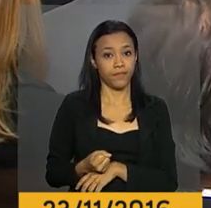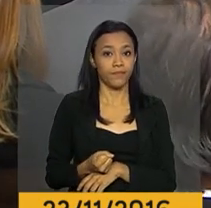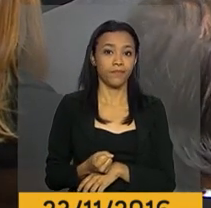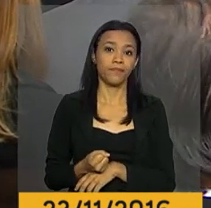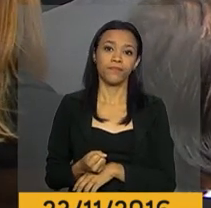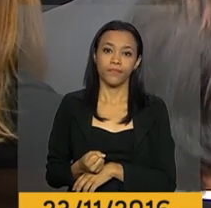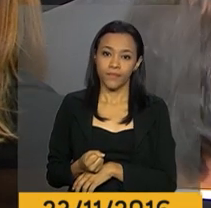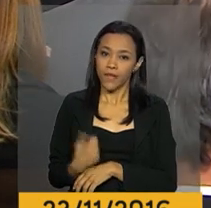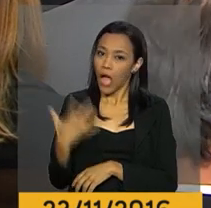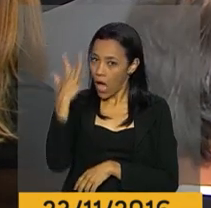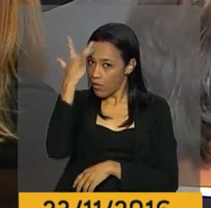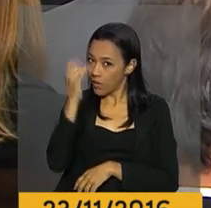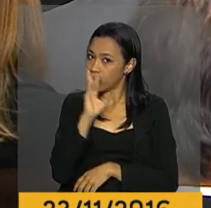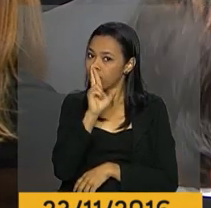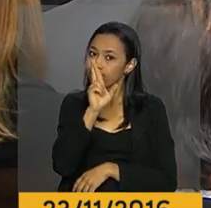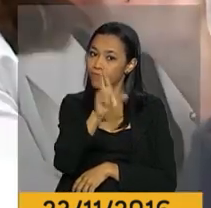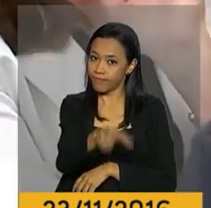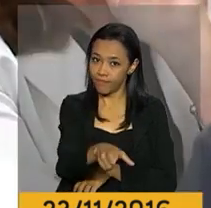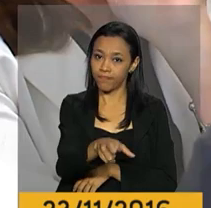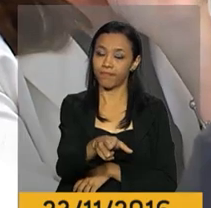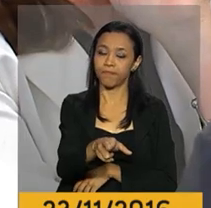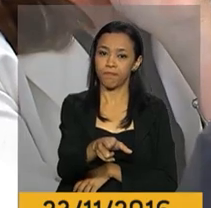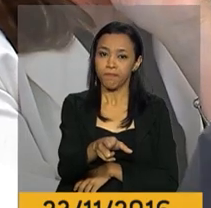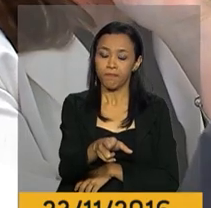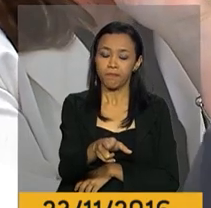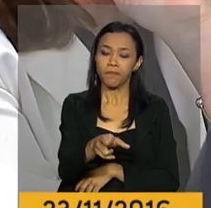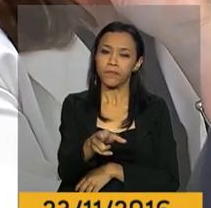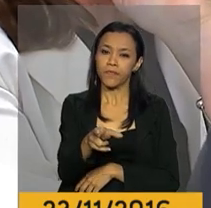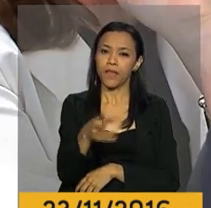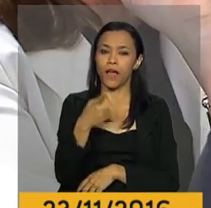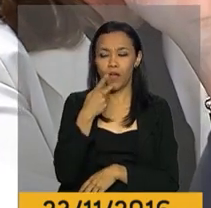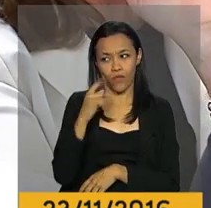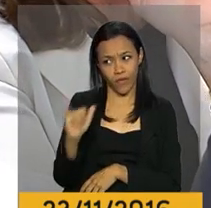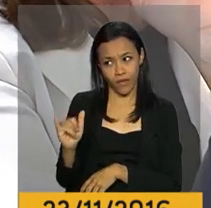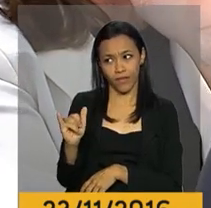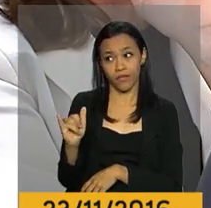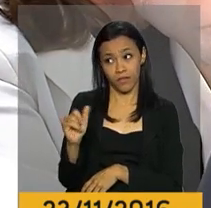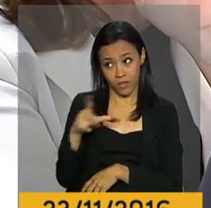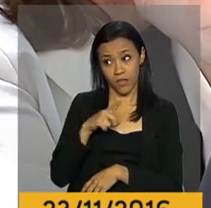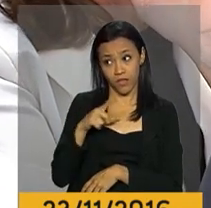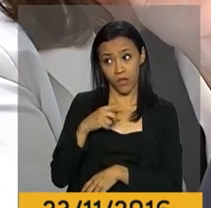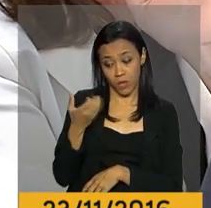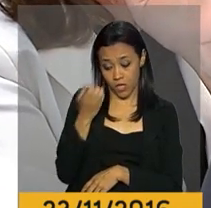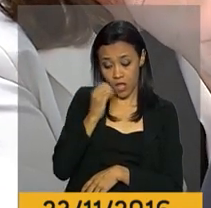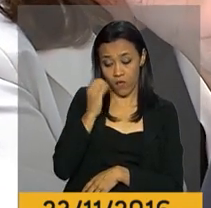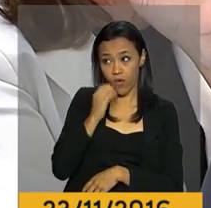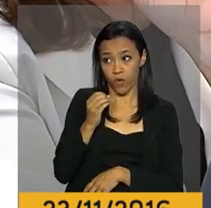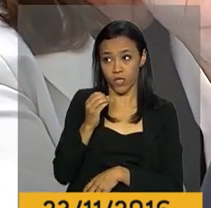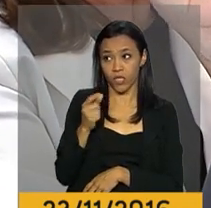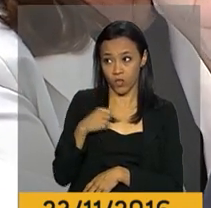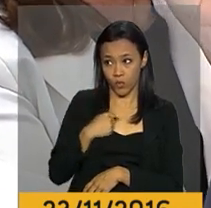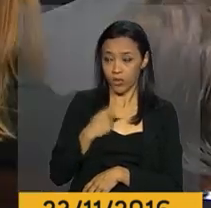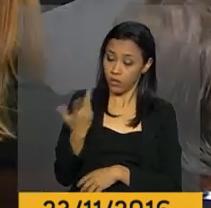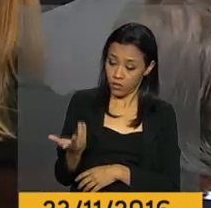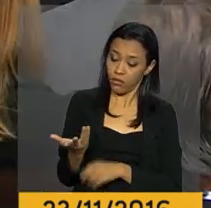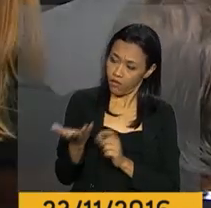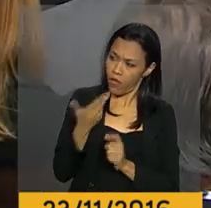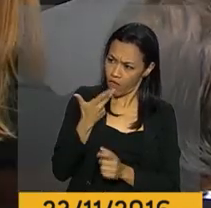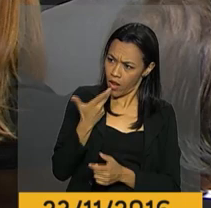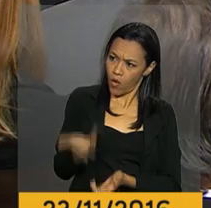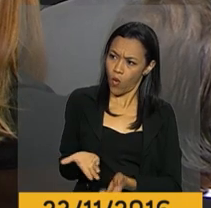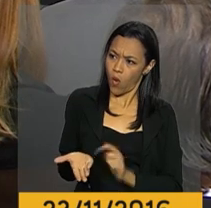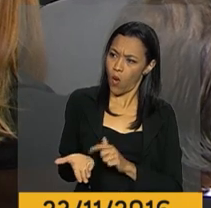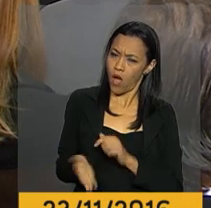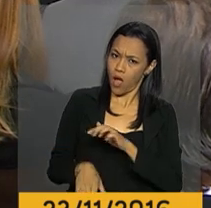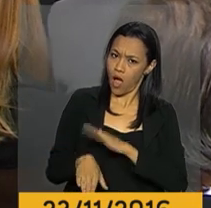maioria doa notícia é essa eu disse roberto você tem um telefone ao seu lado tenho então consultou mulher agora